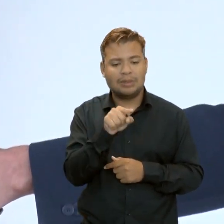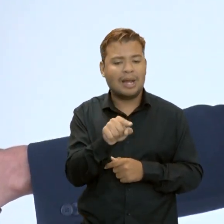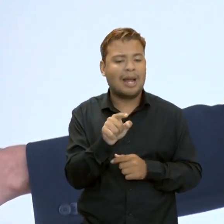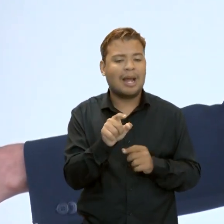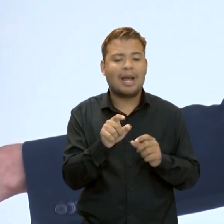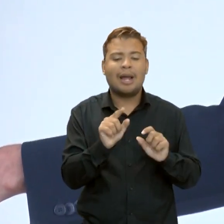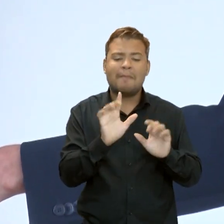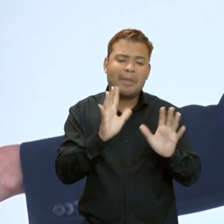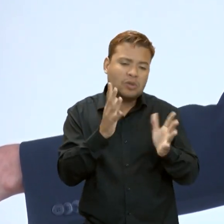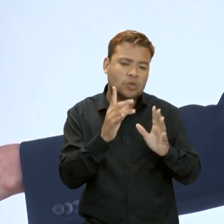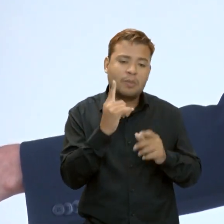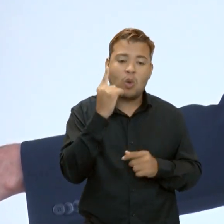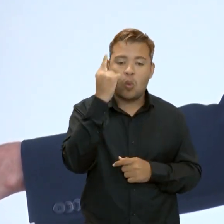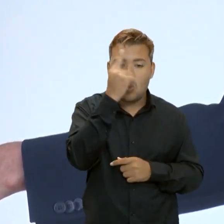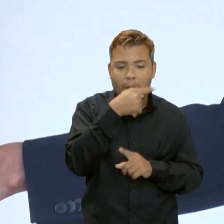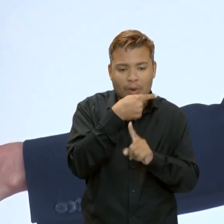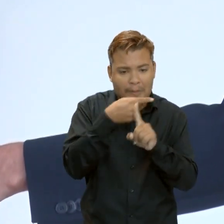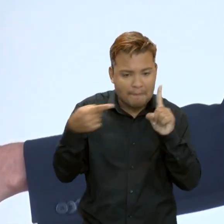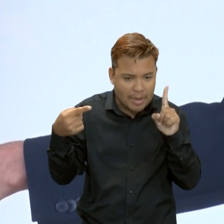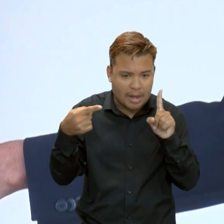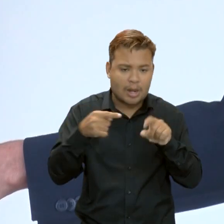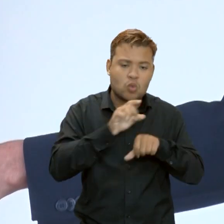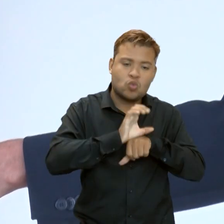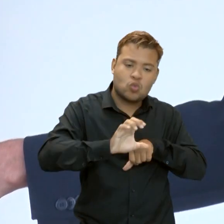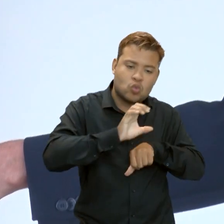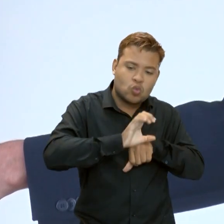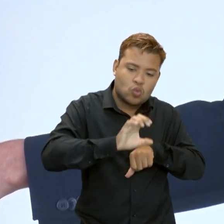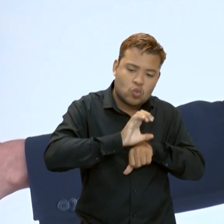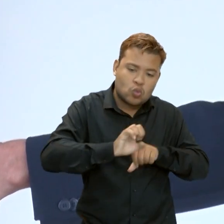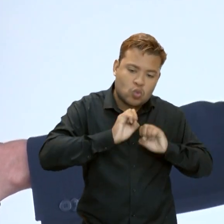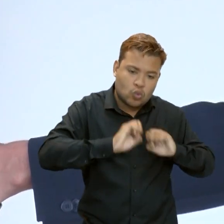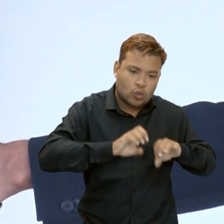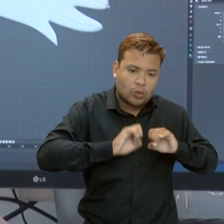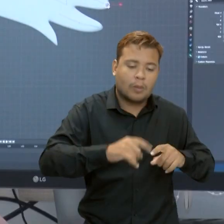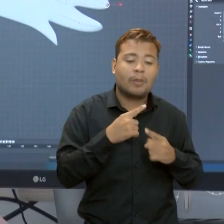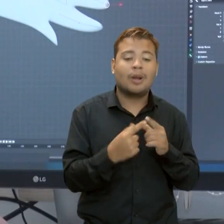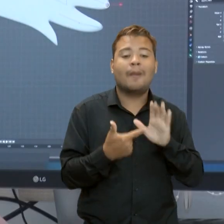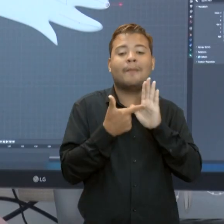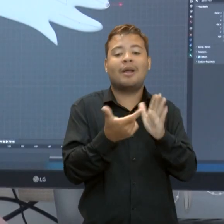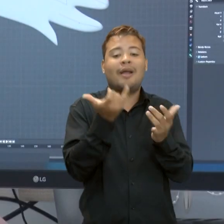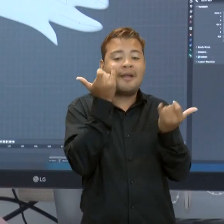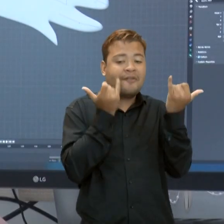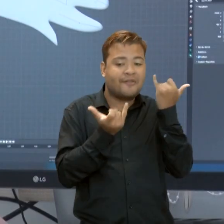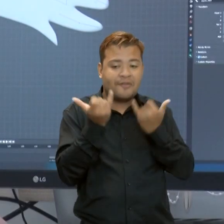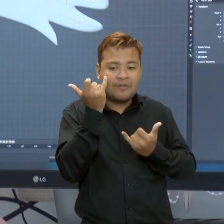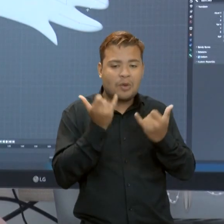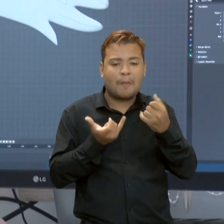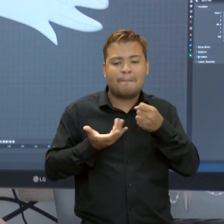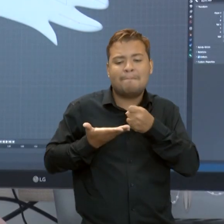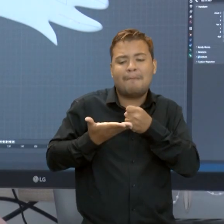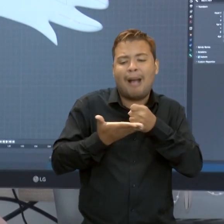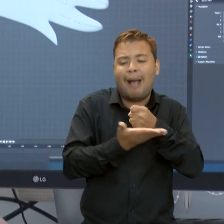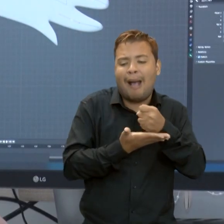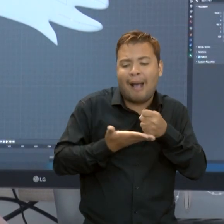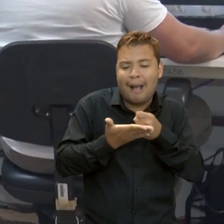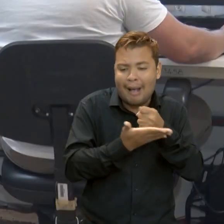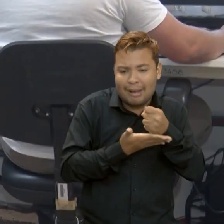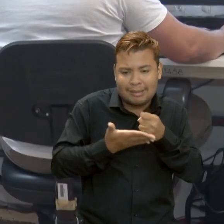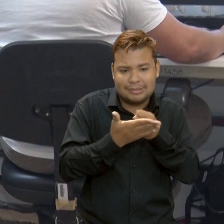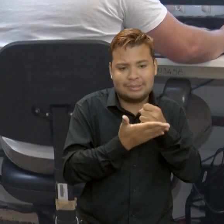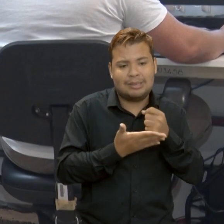em média 1 hora e meia da capacitação para mostrar né a informações pelo menos basilares da utilização dessas